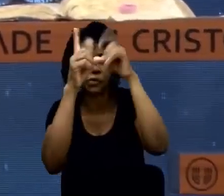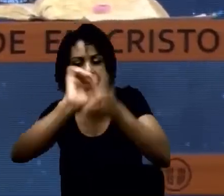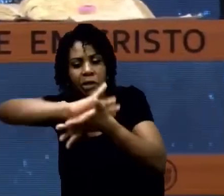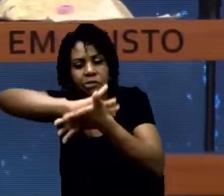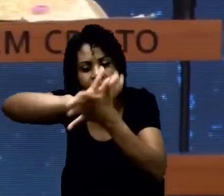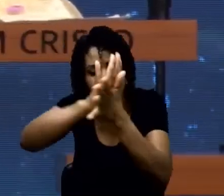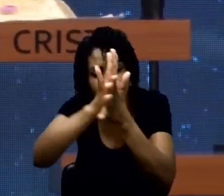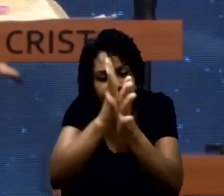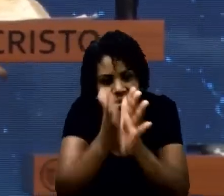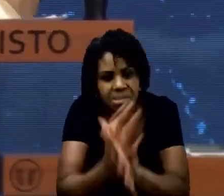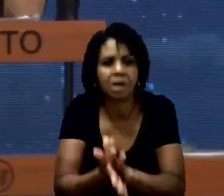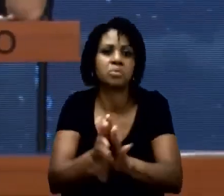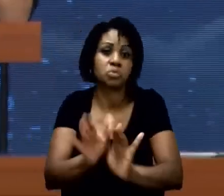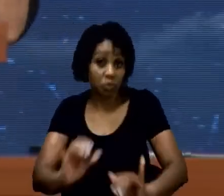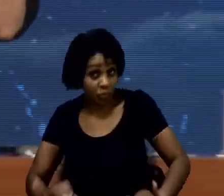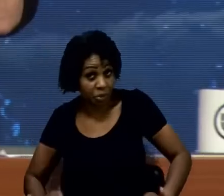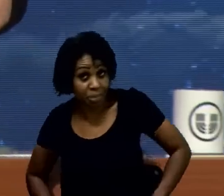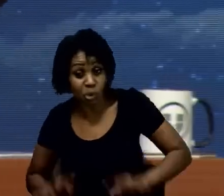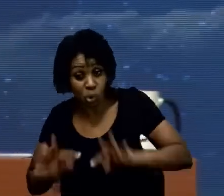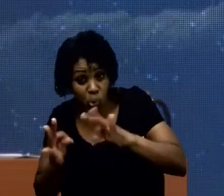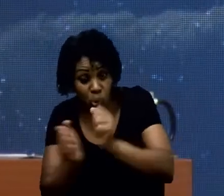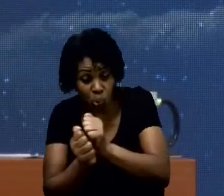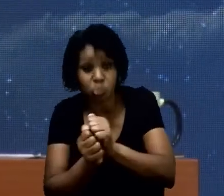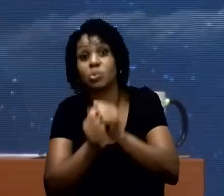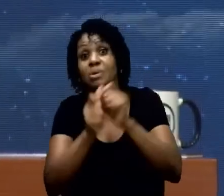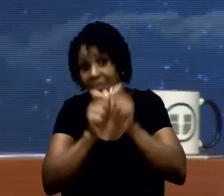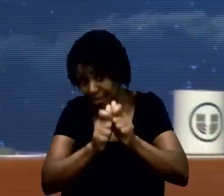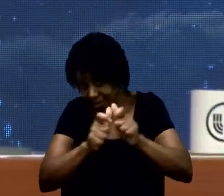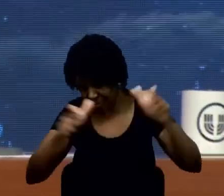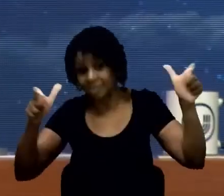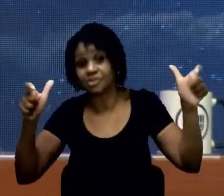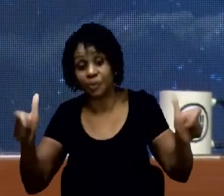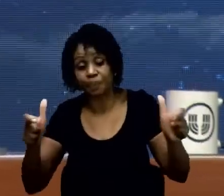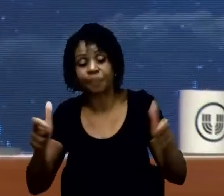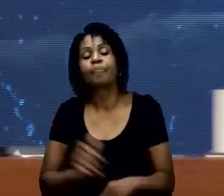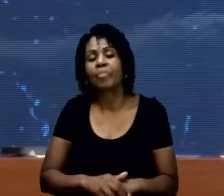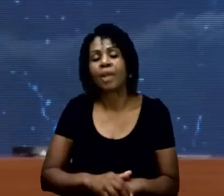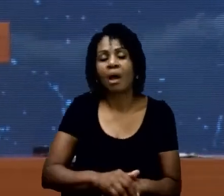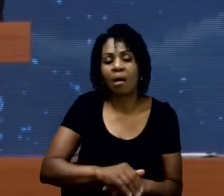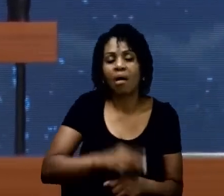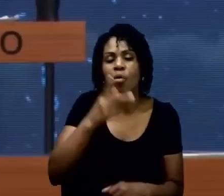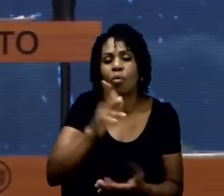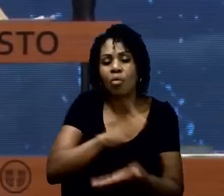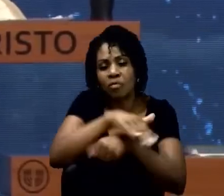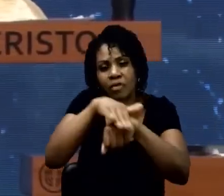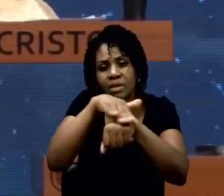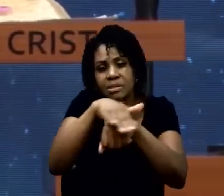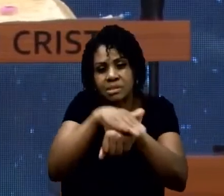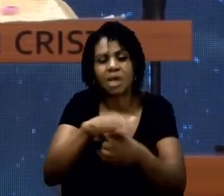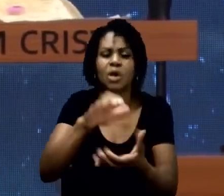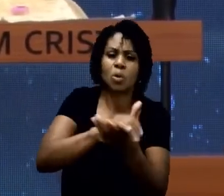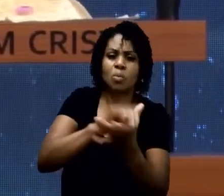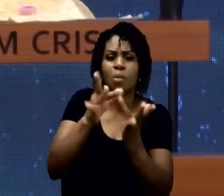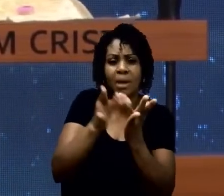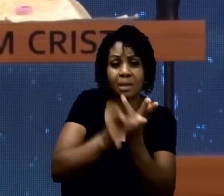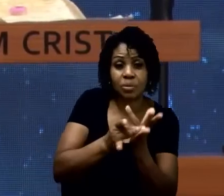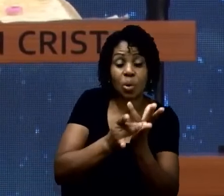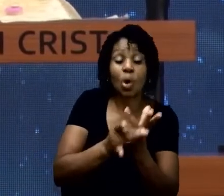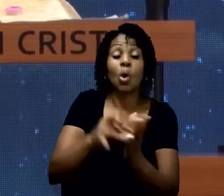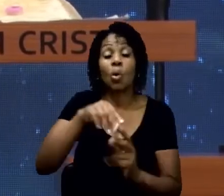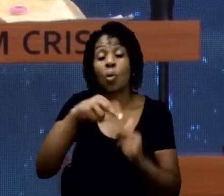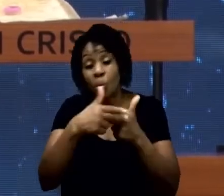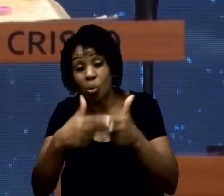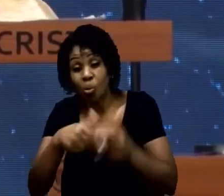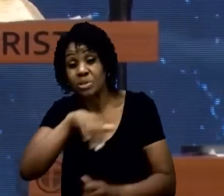Grande terremoto. Grande ruína. Tudo é grande. Aí eu virei e falei para o João. Você viu? Tudo que é ruim. Muito grande nos últimos dias.